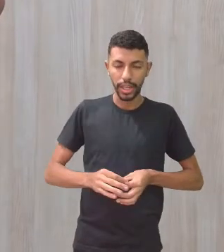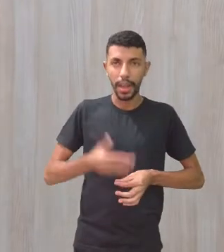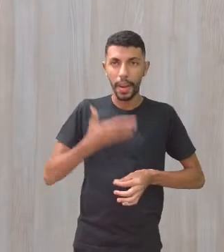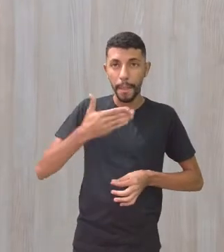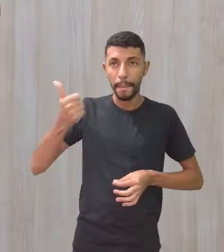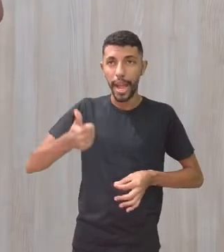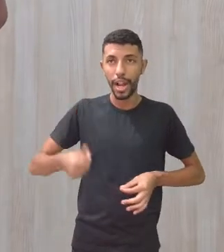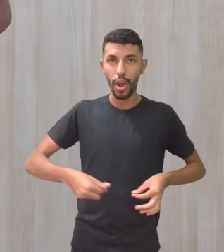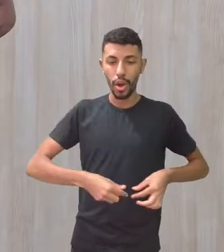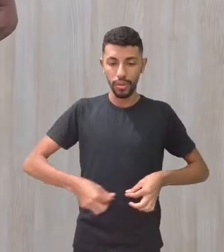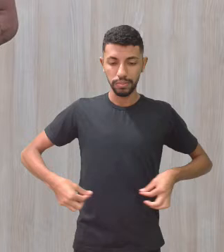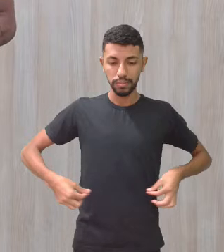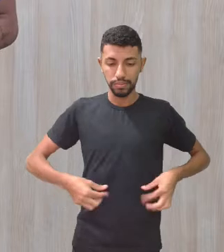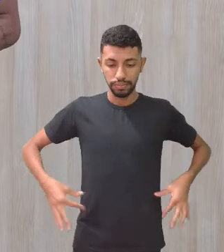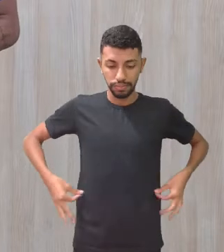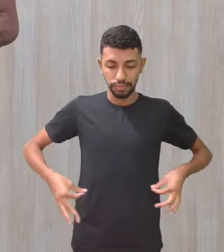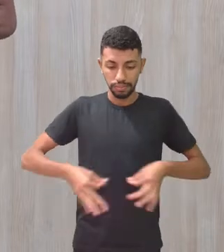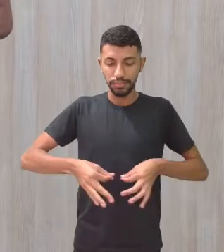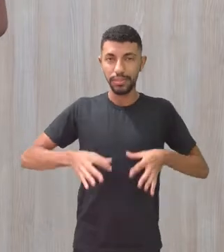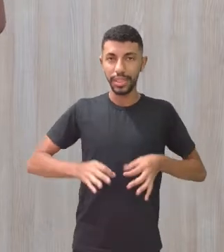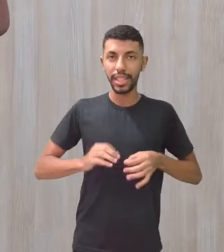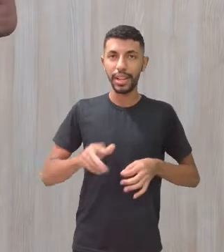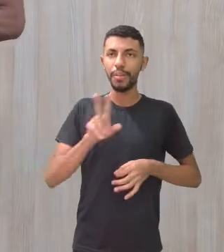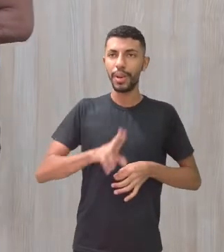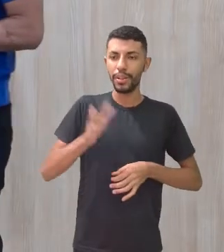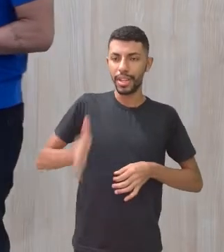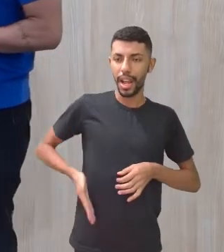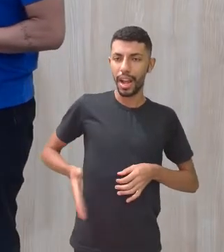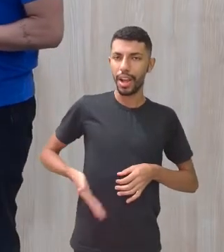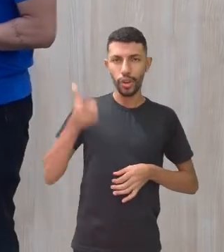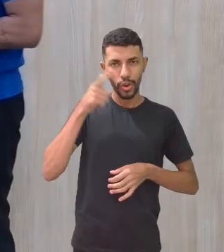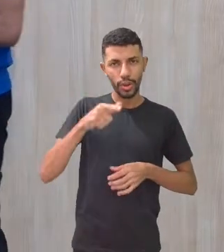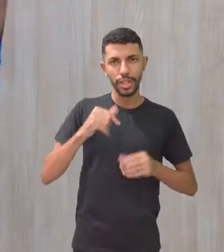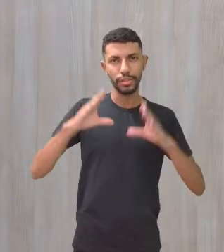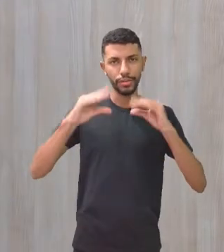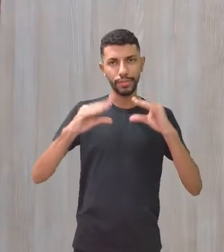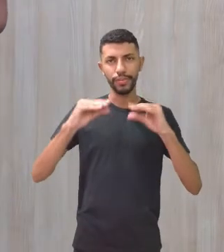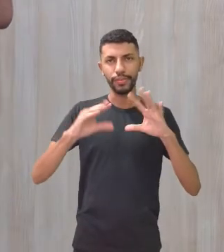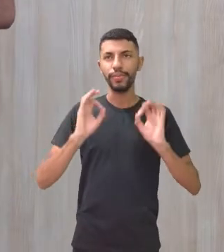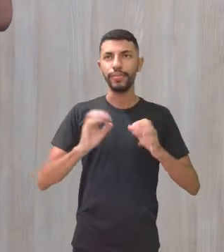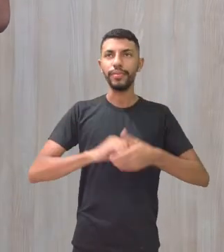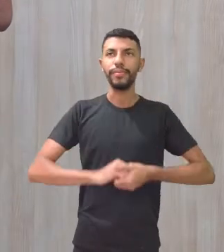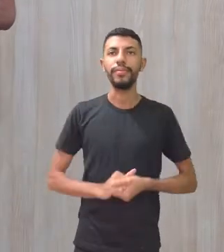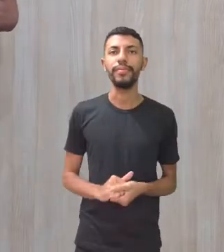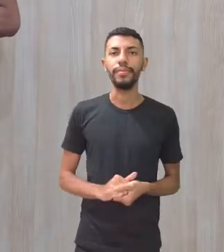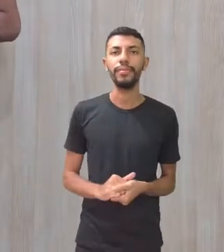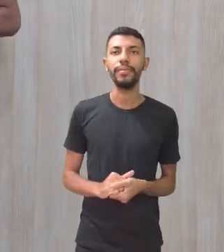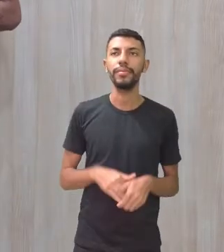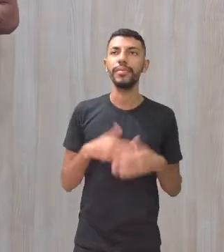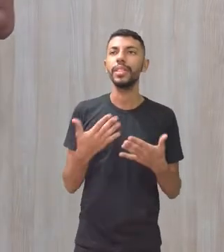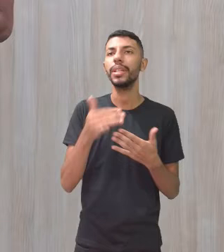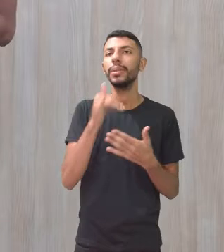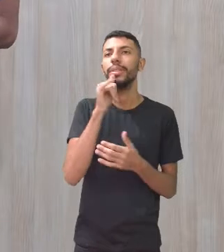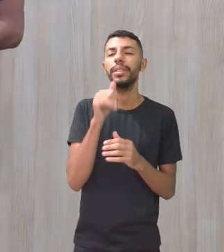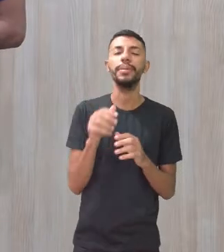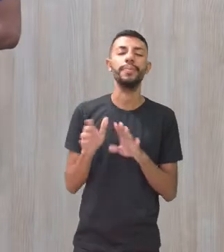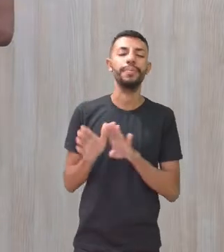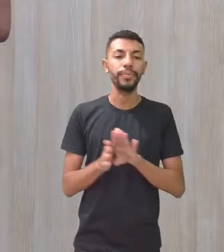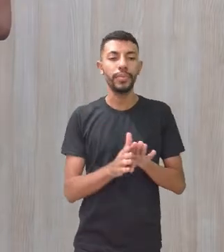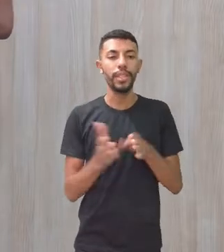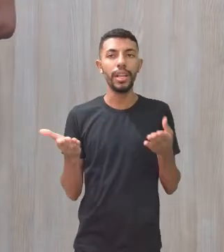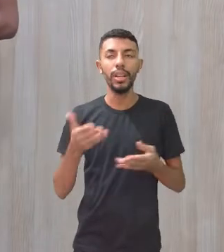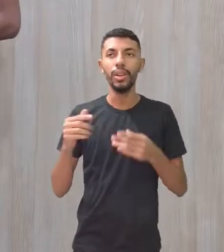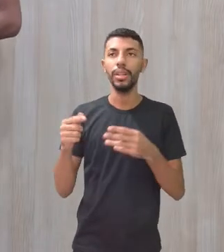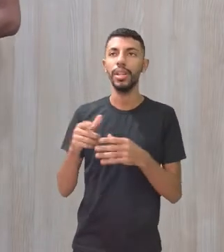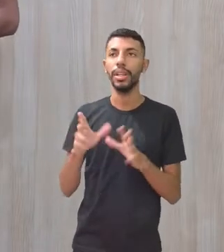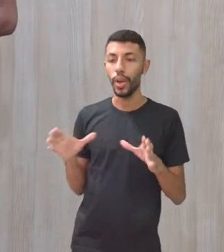melhor ajuste para você usar aquela calça e ficar confortável. Certo? Quando a gente fala de um conjunto de regras